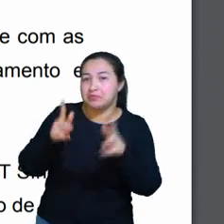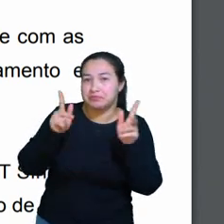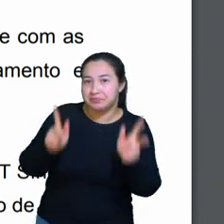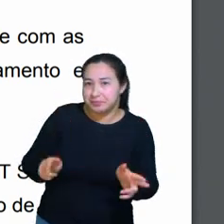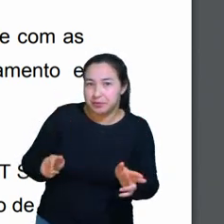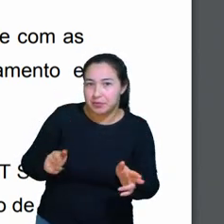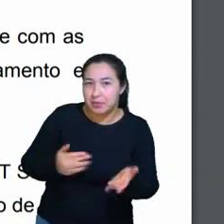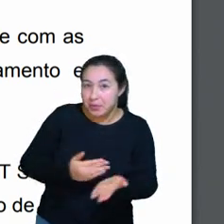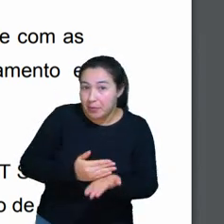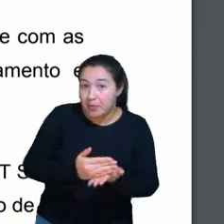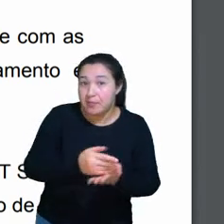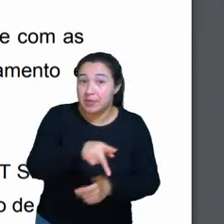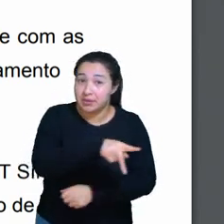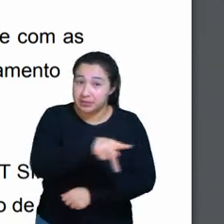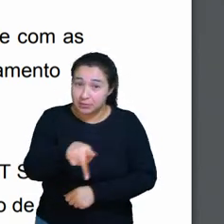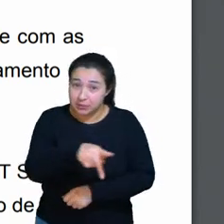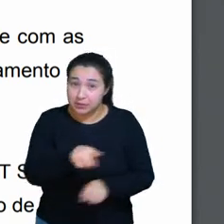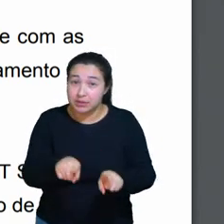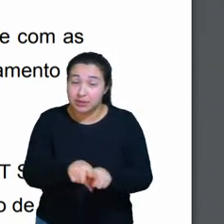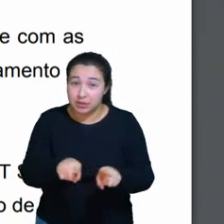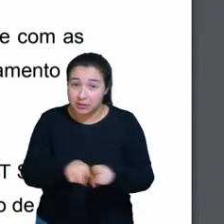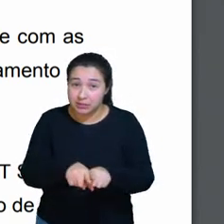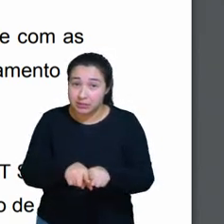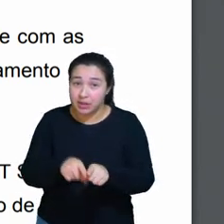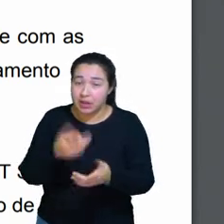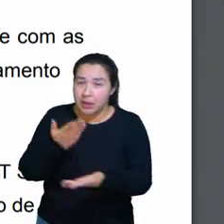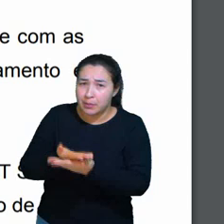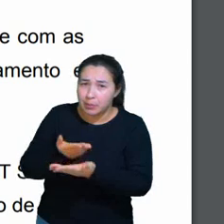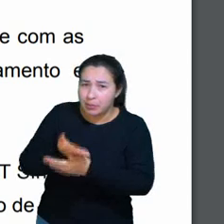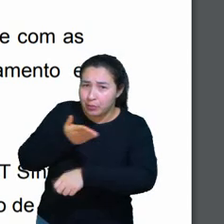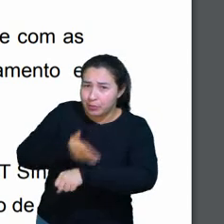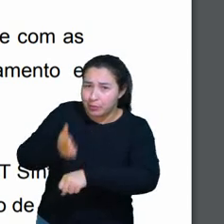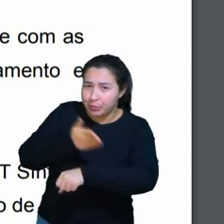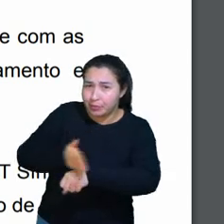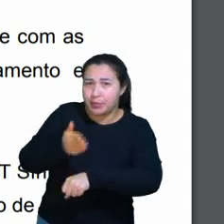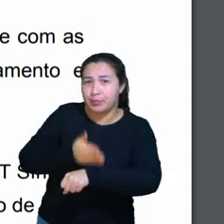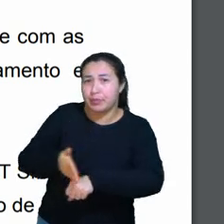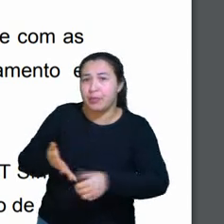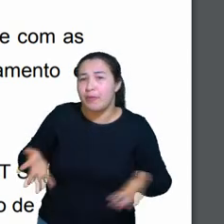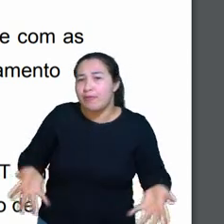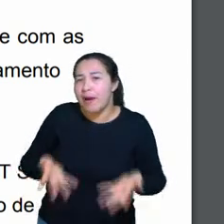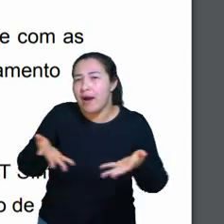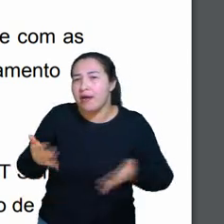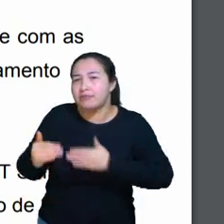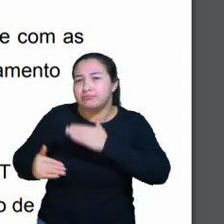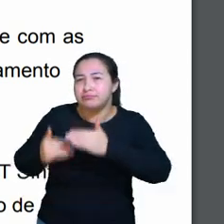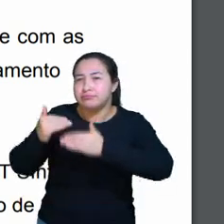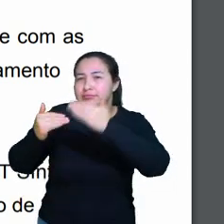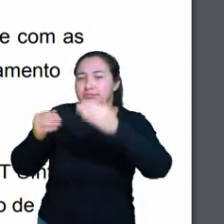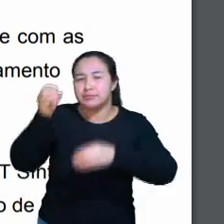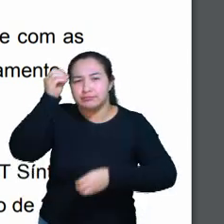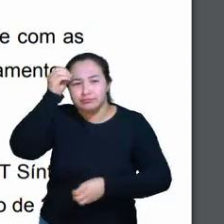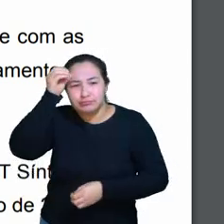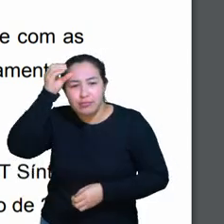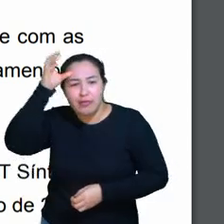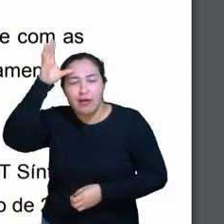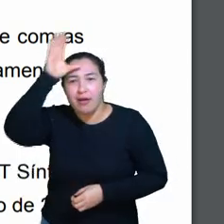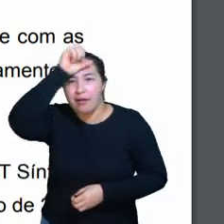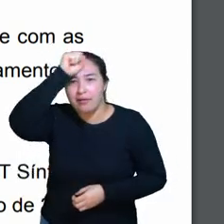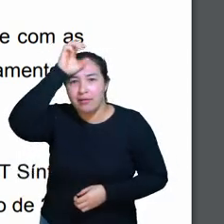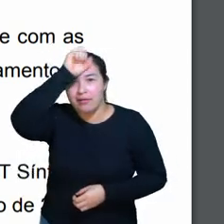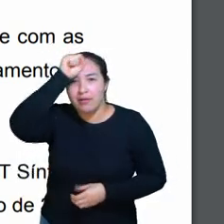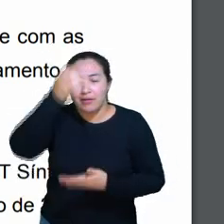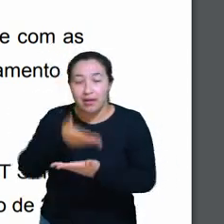docência e de residência docente para fomentar o desenvolvimento de saberes pelos novos